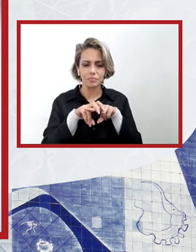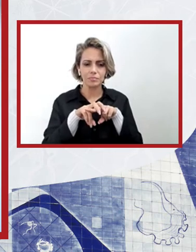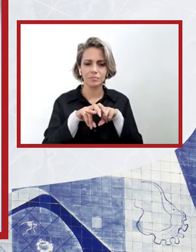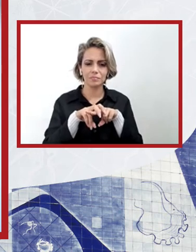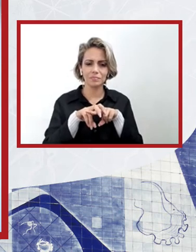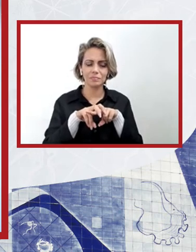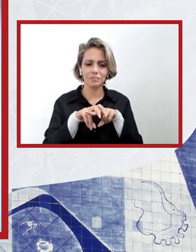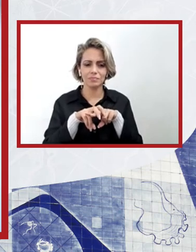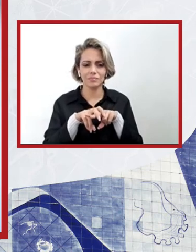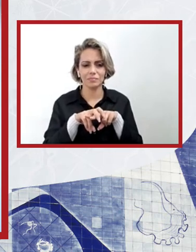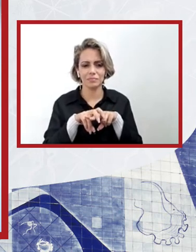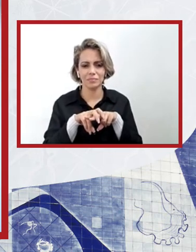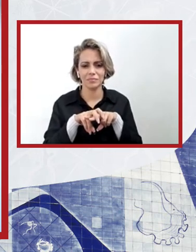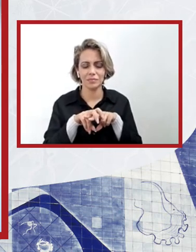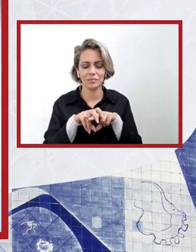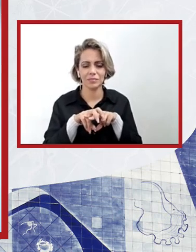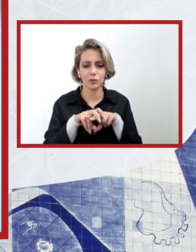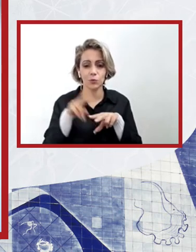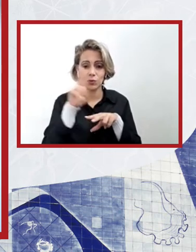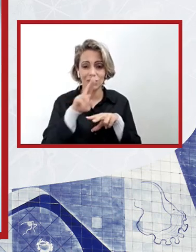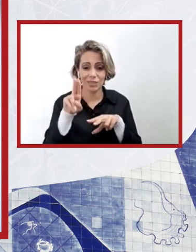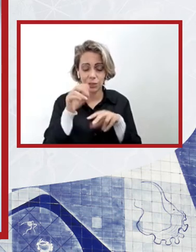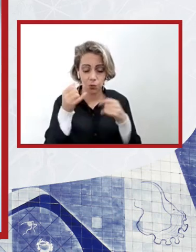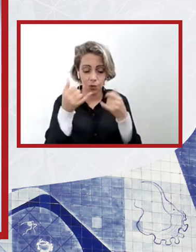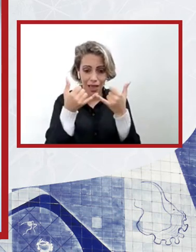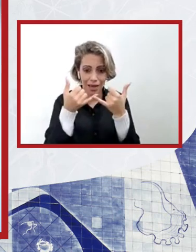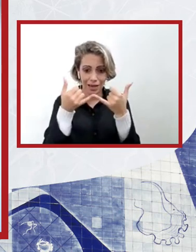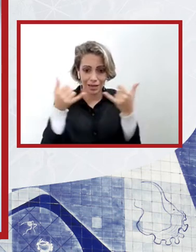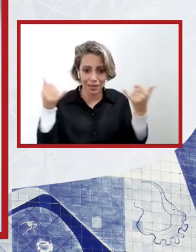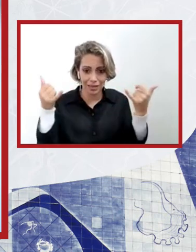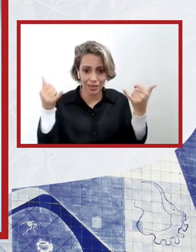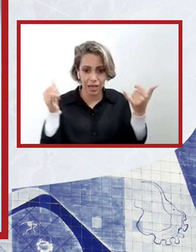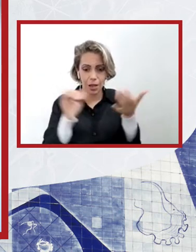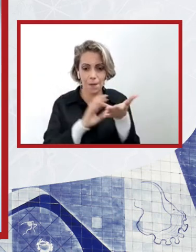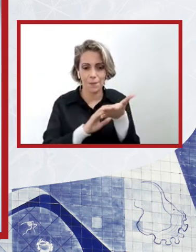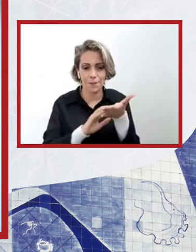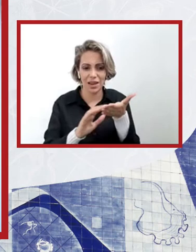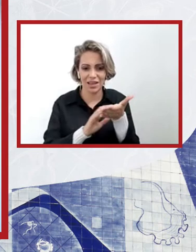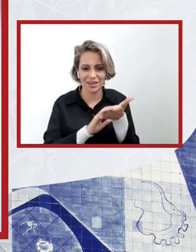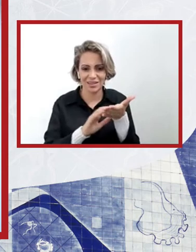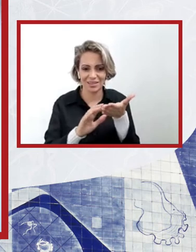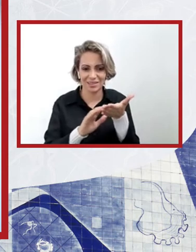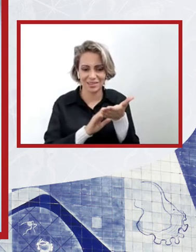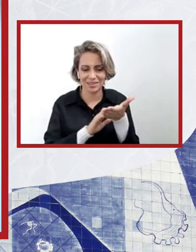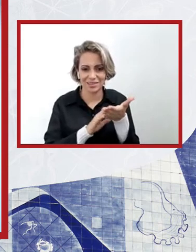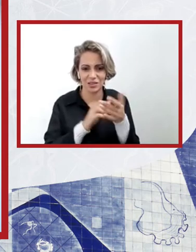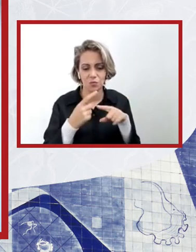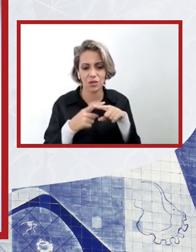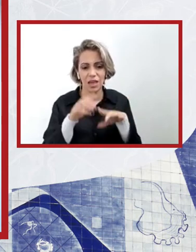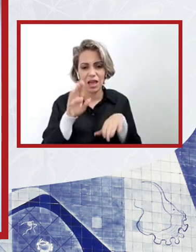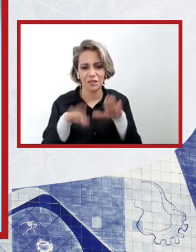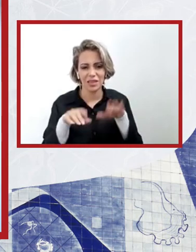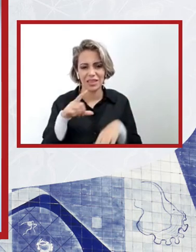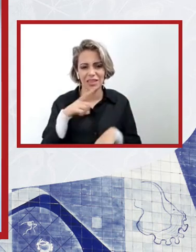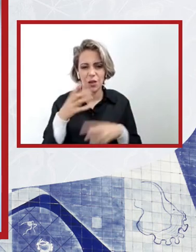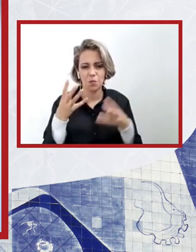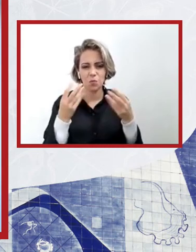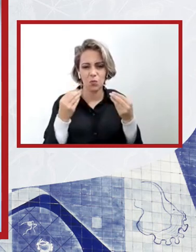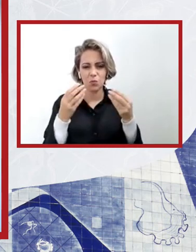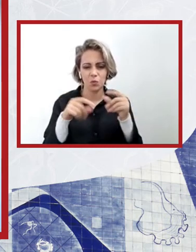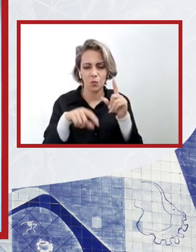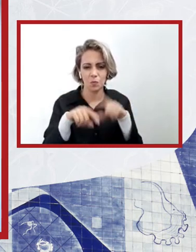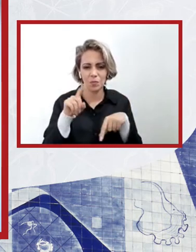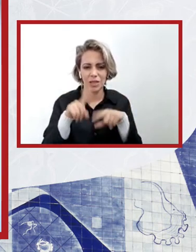através da linha Braille, né? Porque senão você vai ter vários materiais em Braille, vão ficar muito